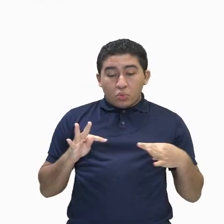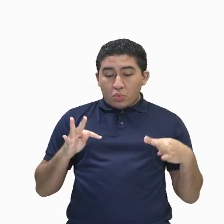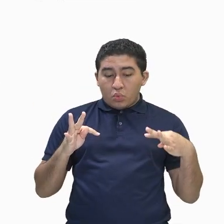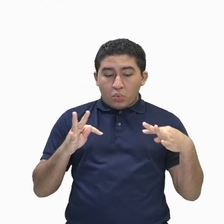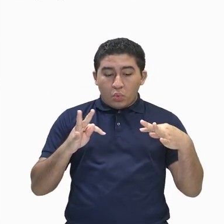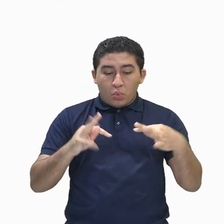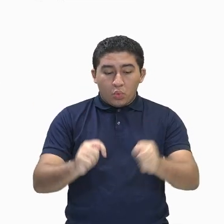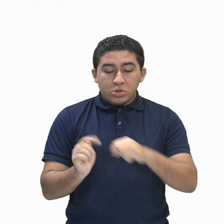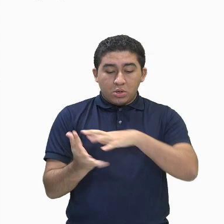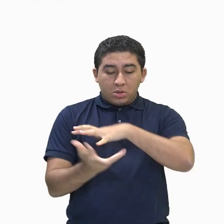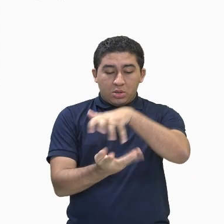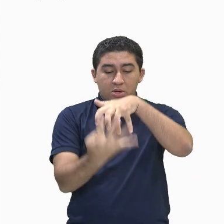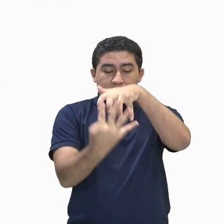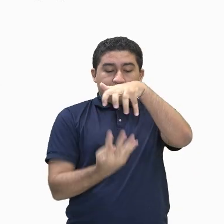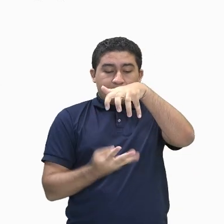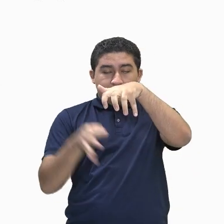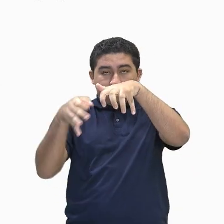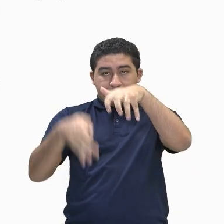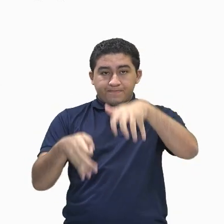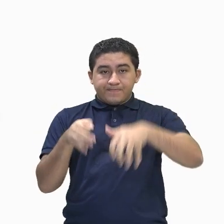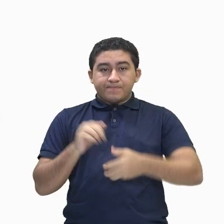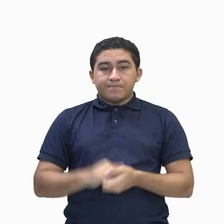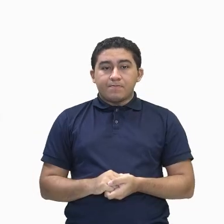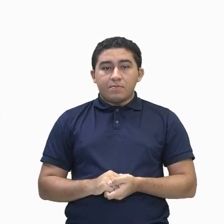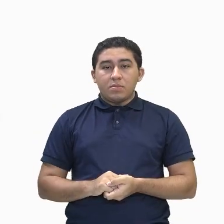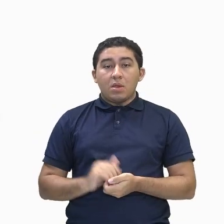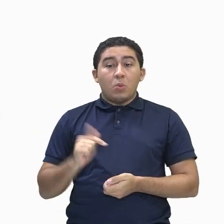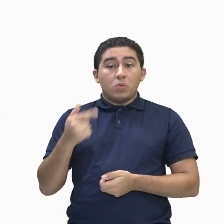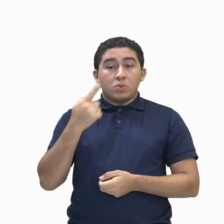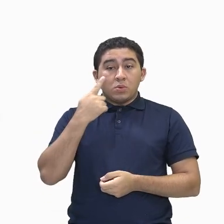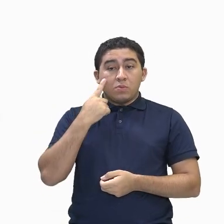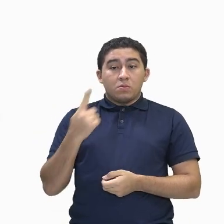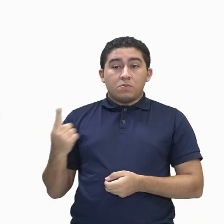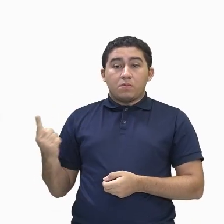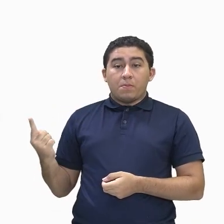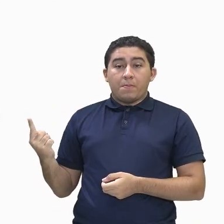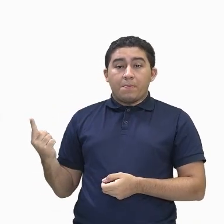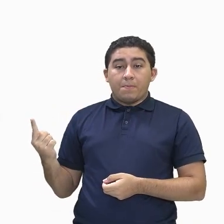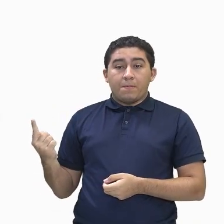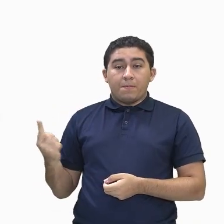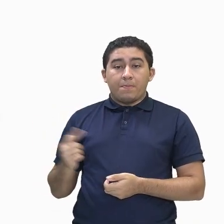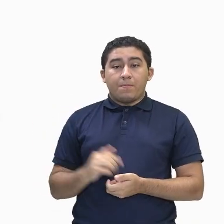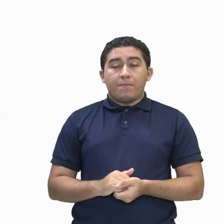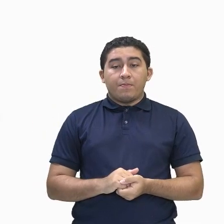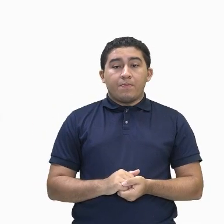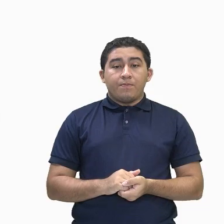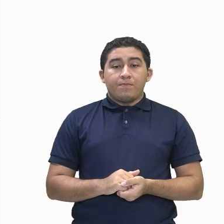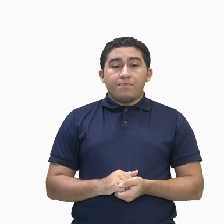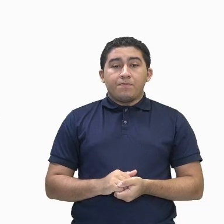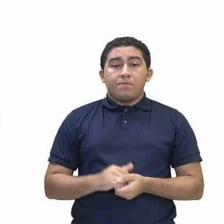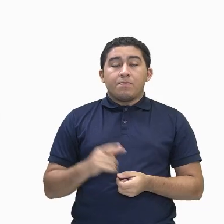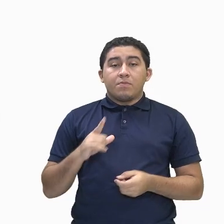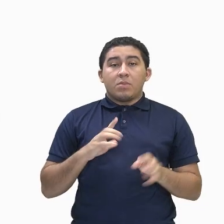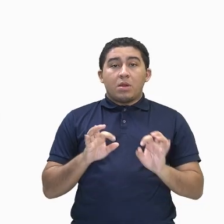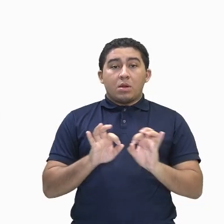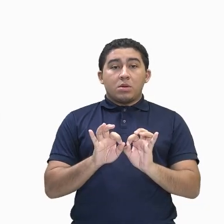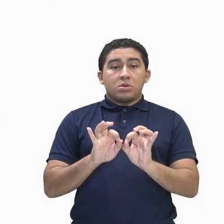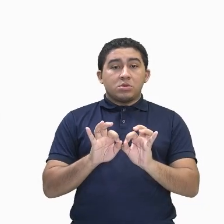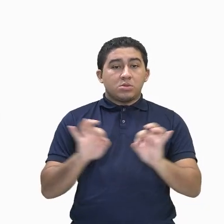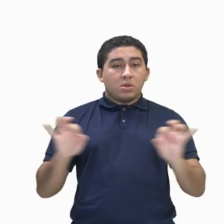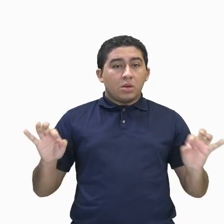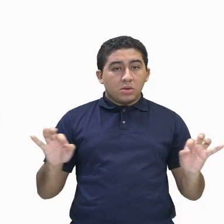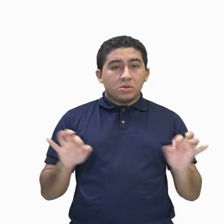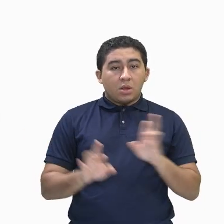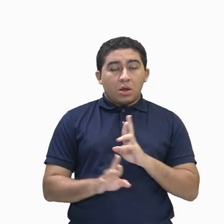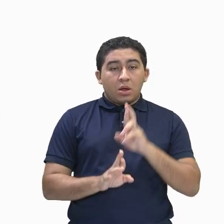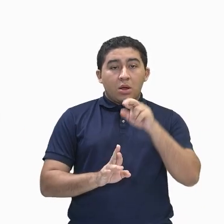linhas imaginárias. A longitude, olha, eu tenho ali a distância, né, com relação ao